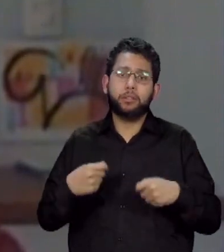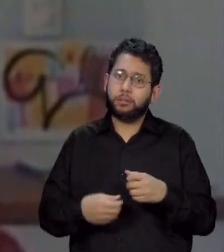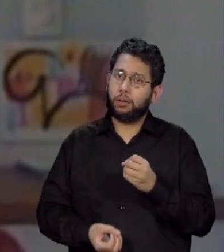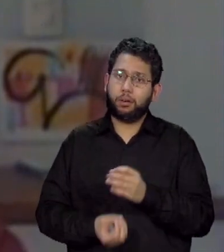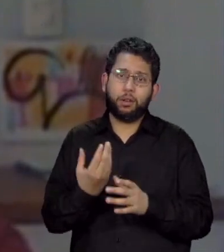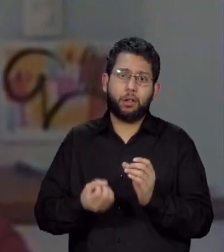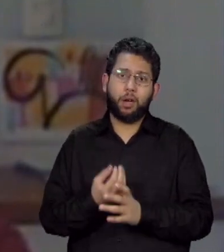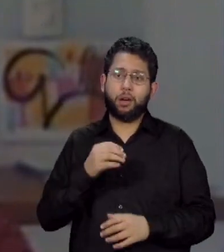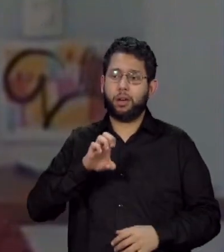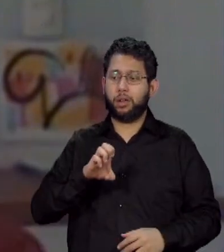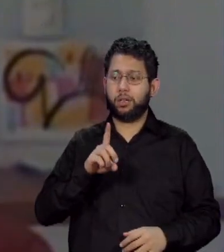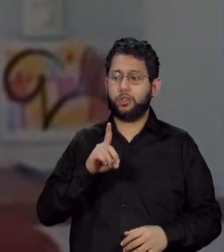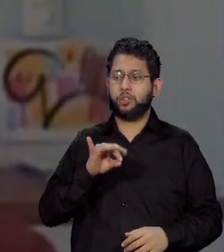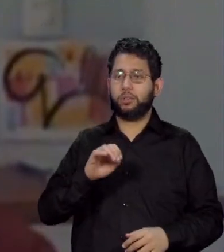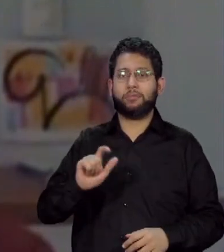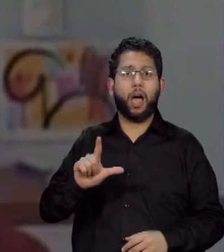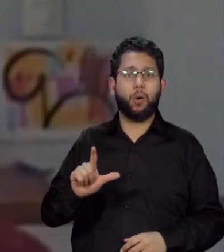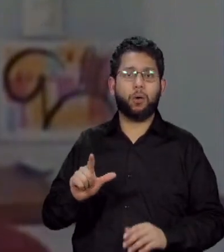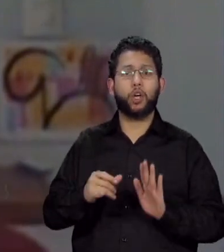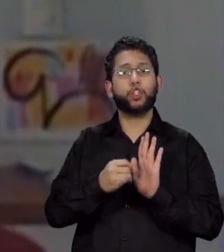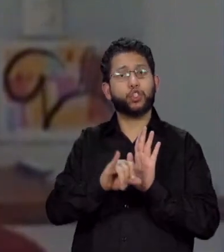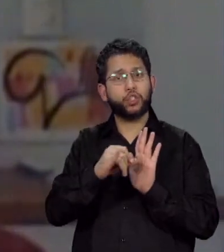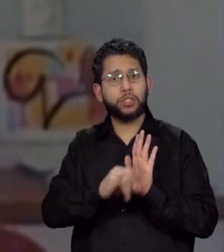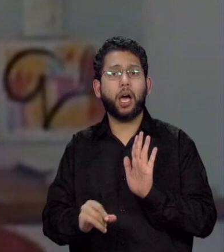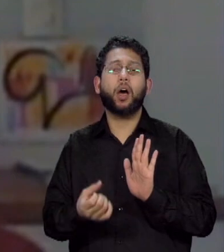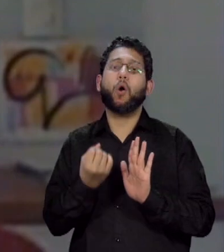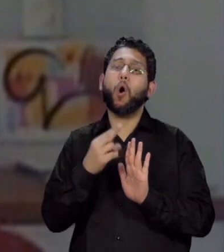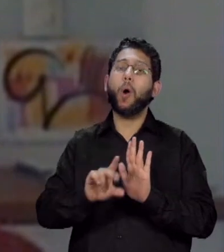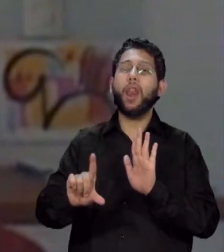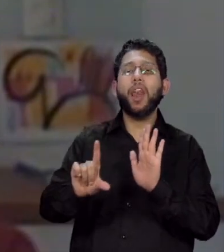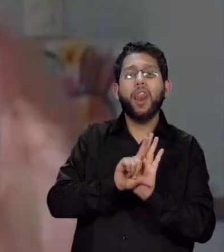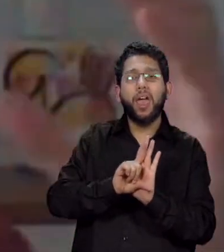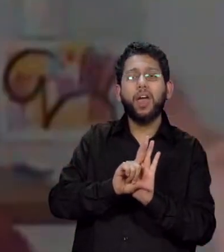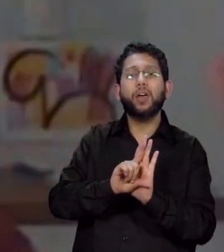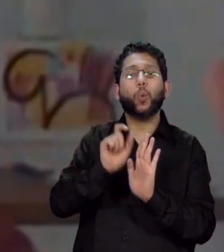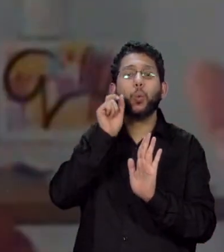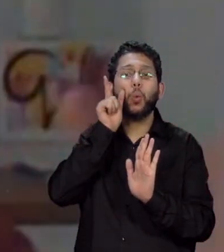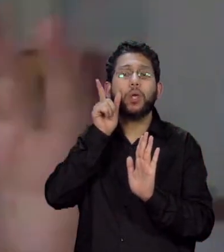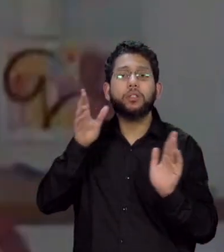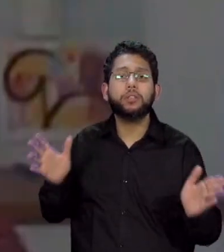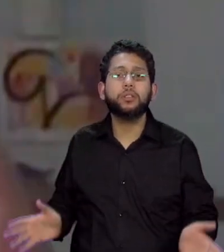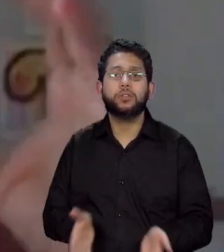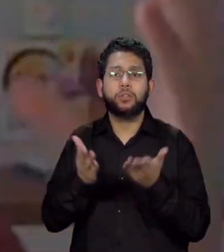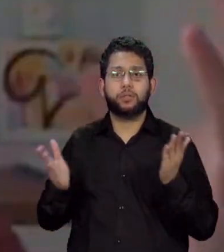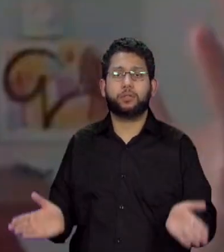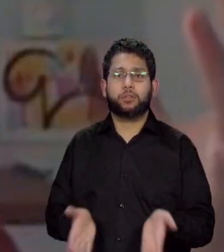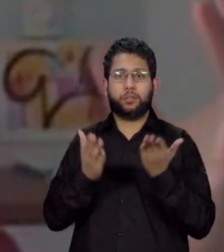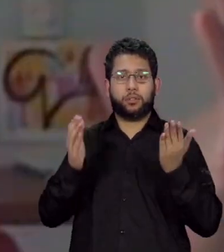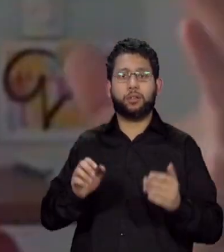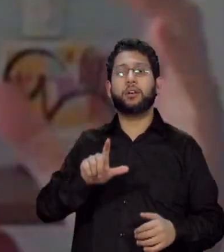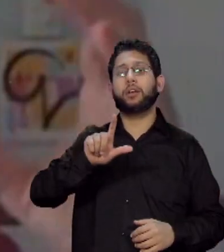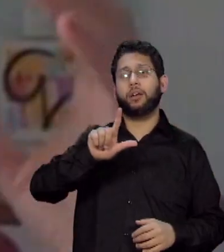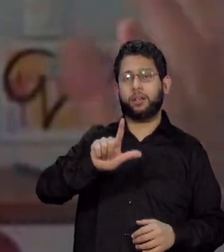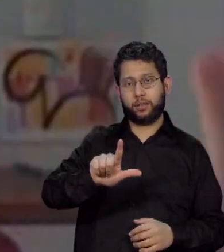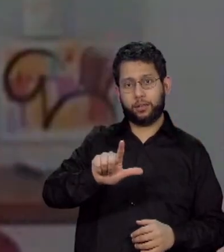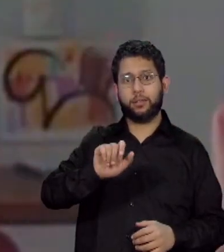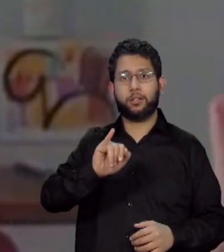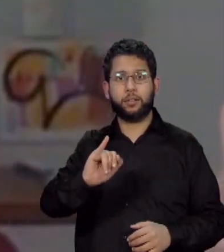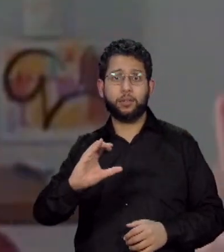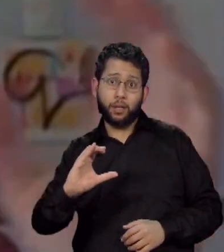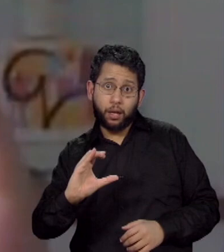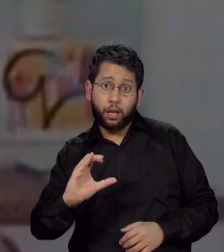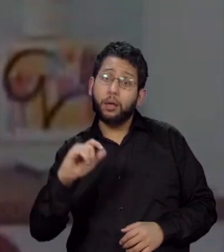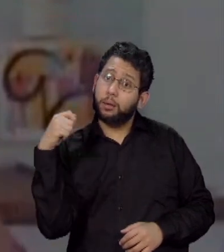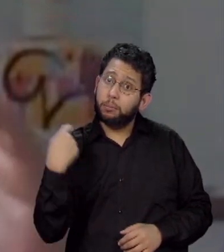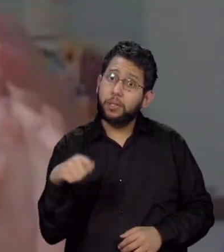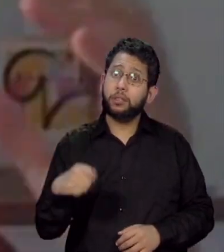por exemplo, ou como leis de incentivo à cultura, né? Alguém tem que fazer a gestão dessas políticas